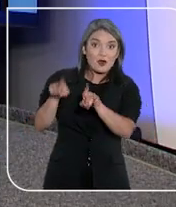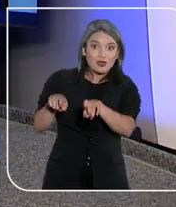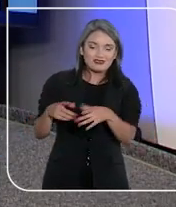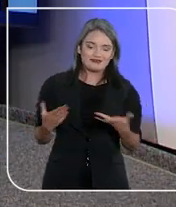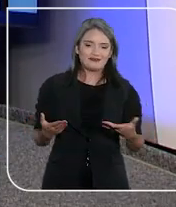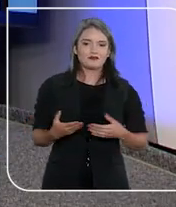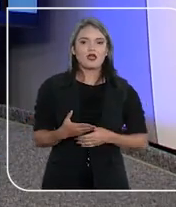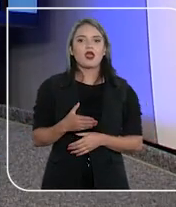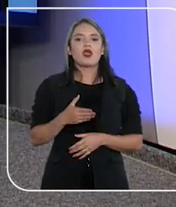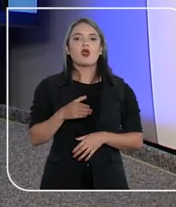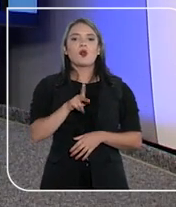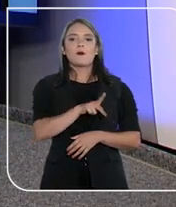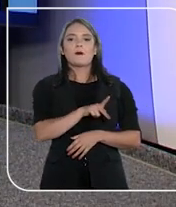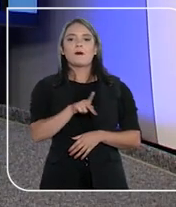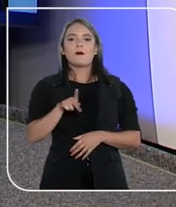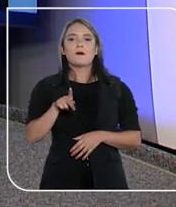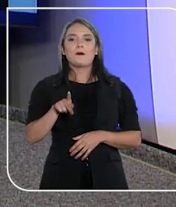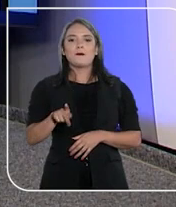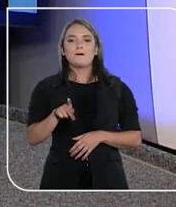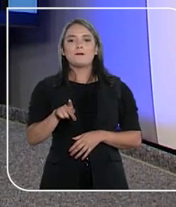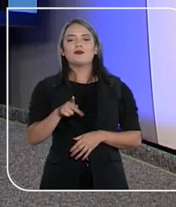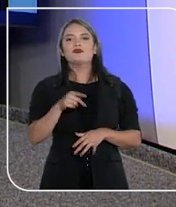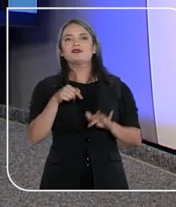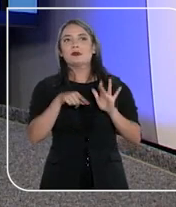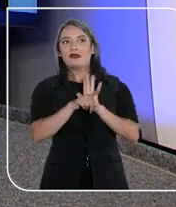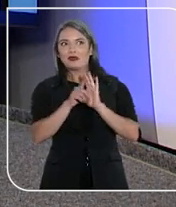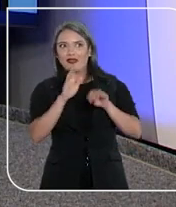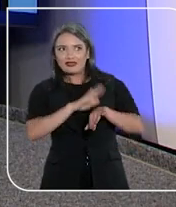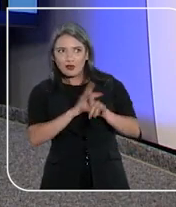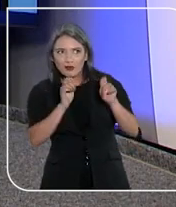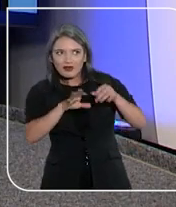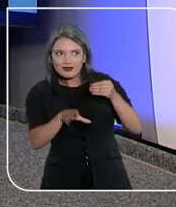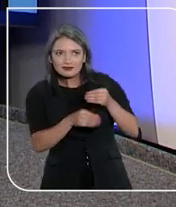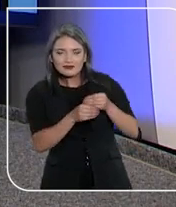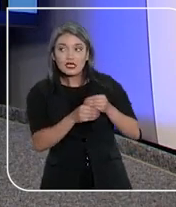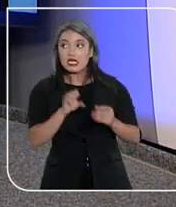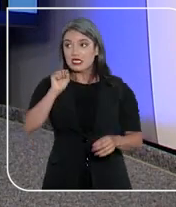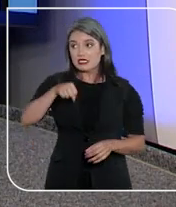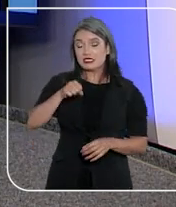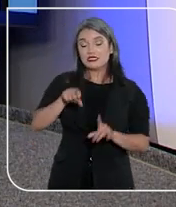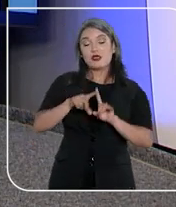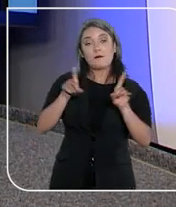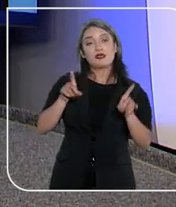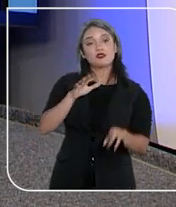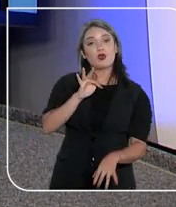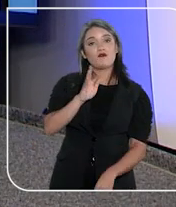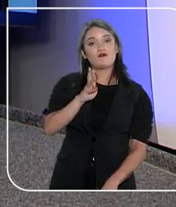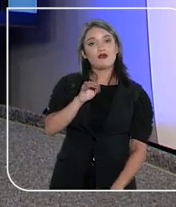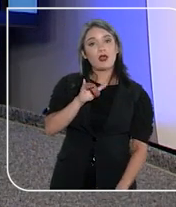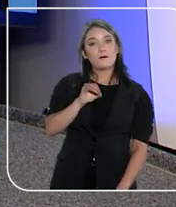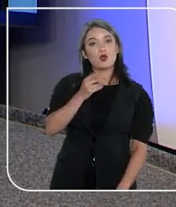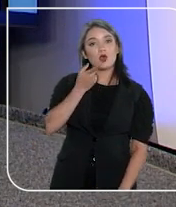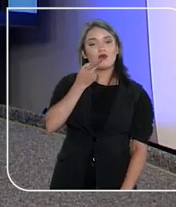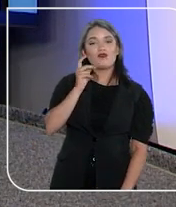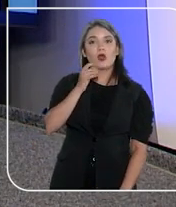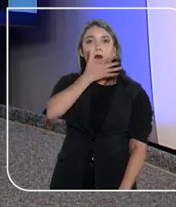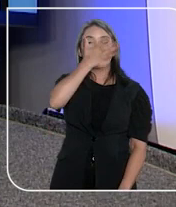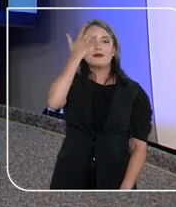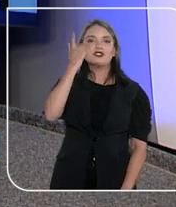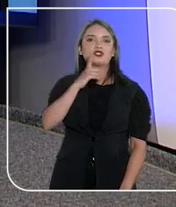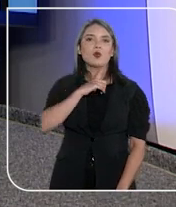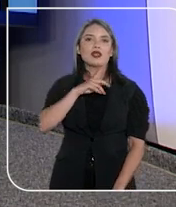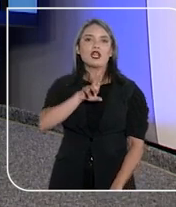temos tempo, Fátima? Claro, por favor. Inclusive, em relação a esse último ponto aí que o doutor Fábio falou sobre alguém que tem o nome